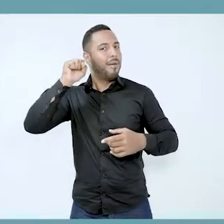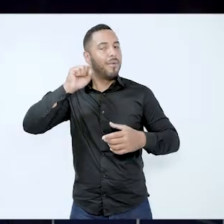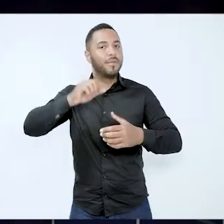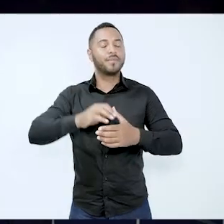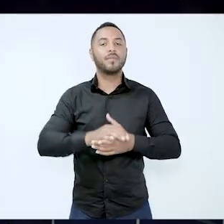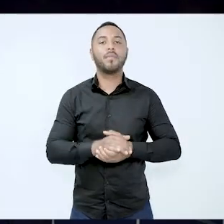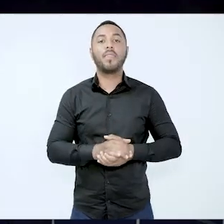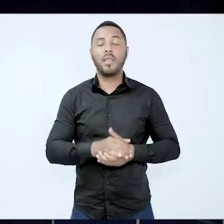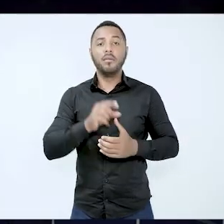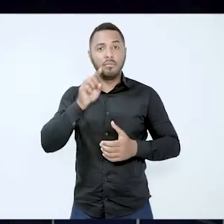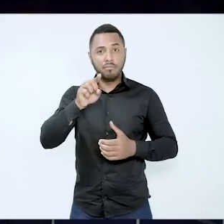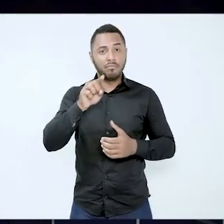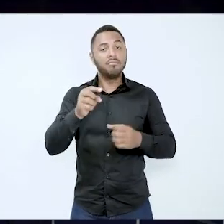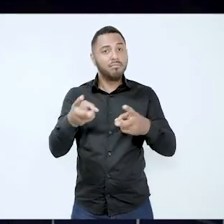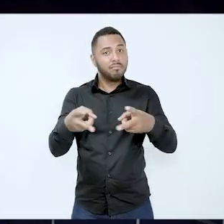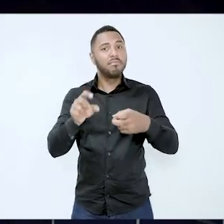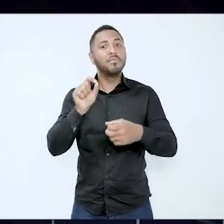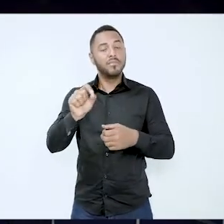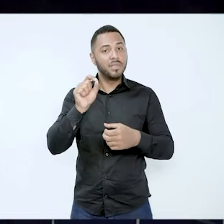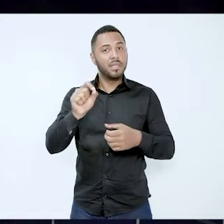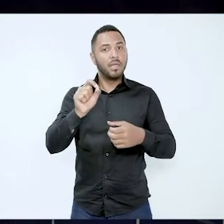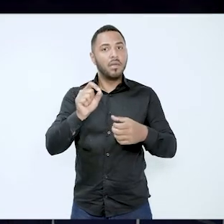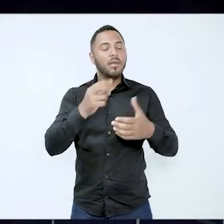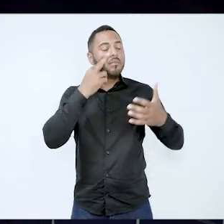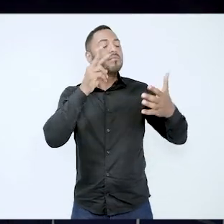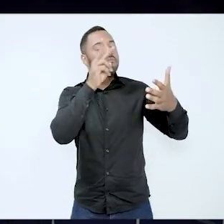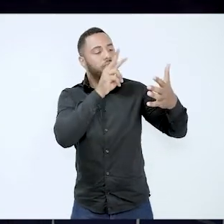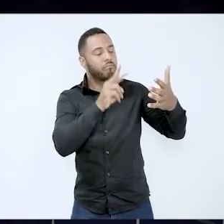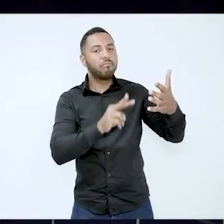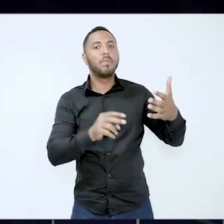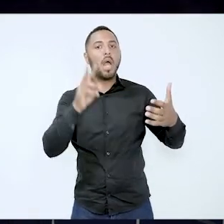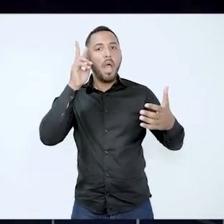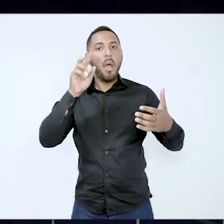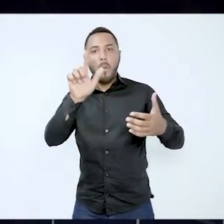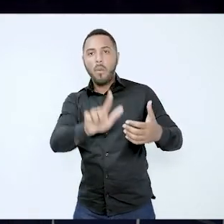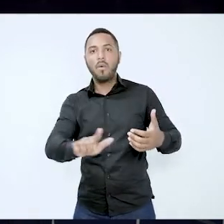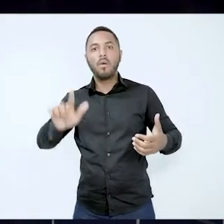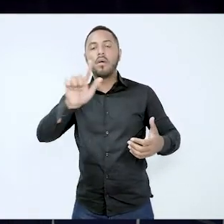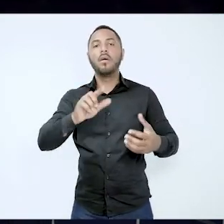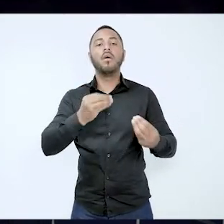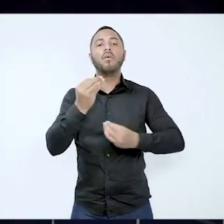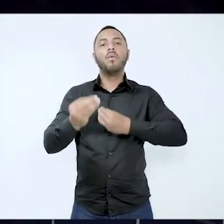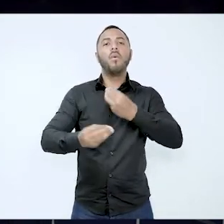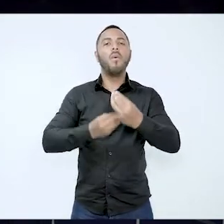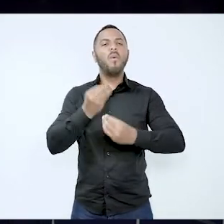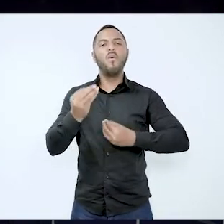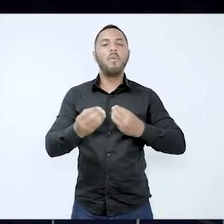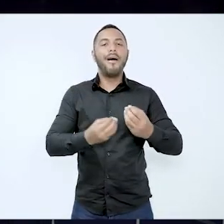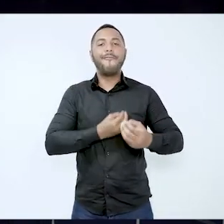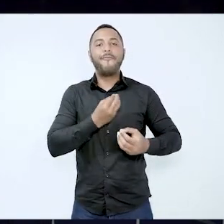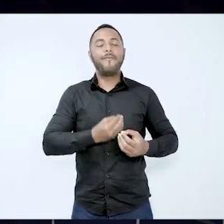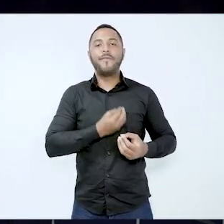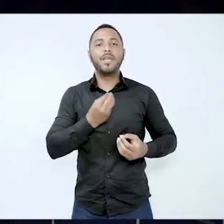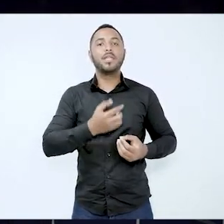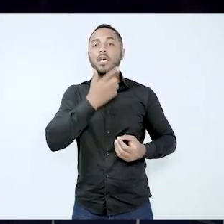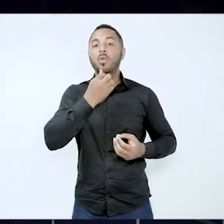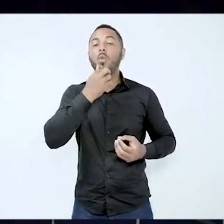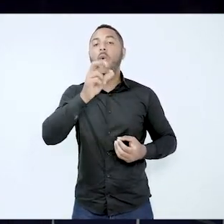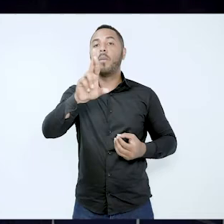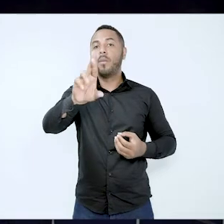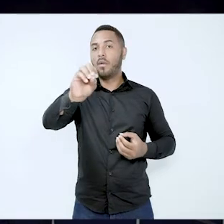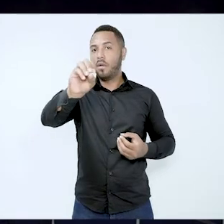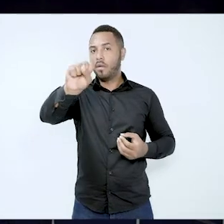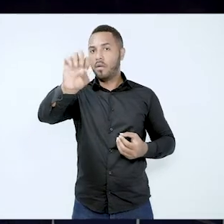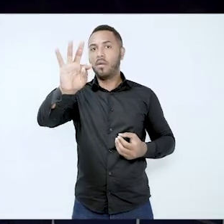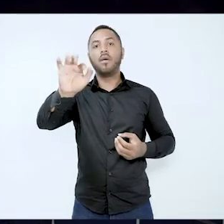vizinhança. Então, a partir da leitura dessa memória, deu para a gente compreender como era a infância de Rostam